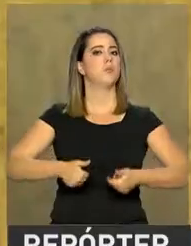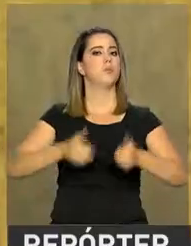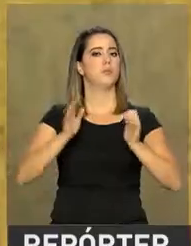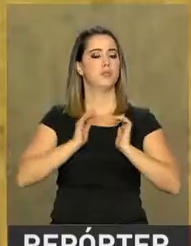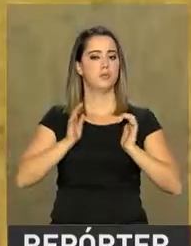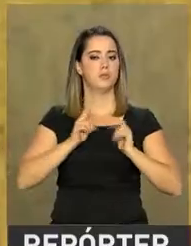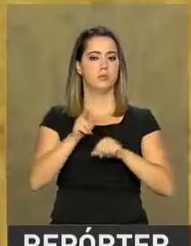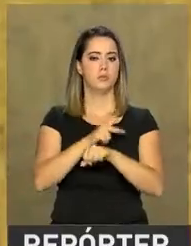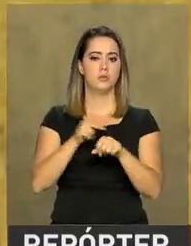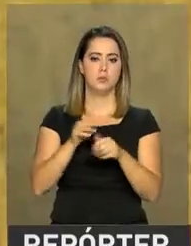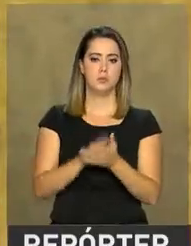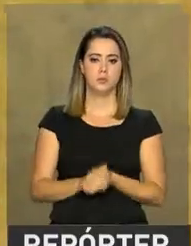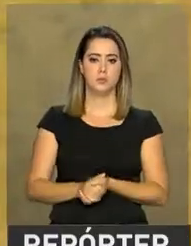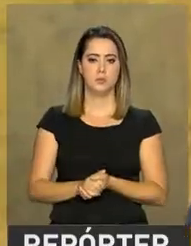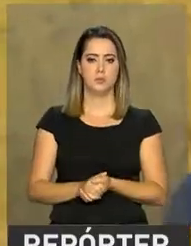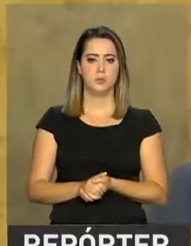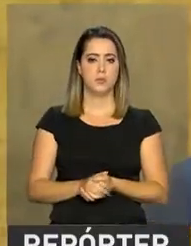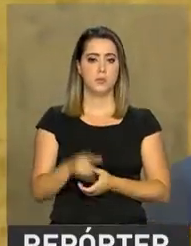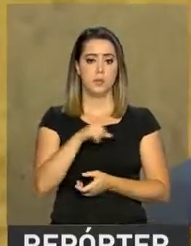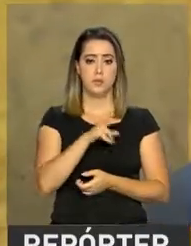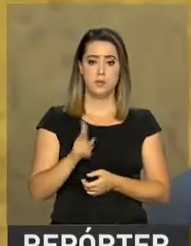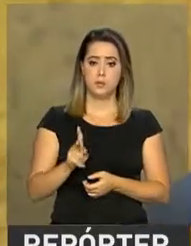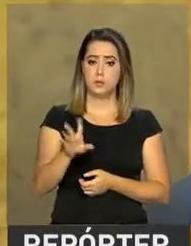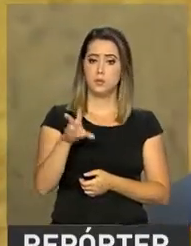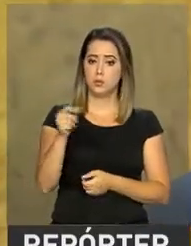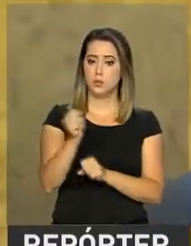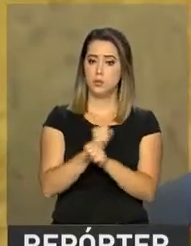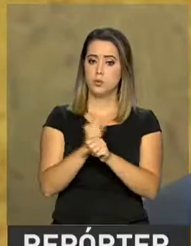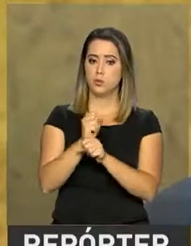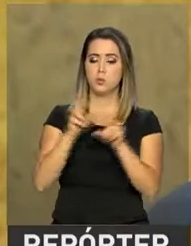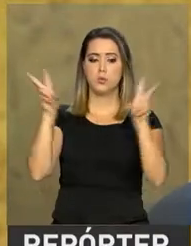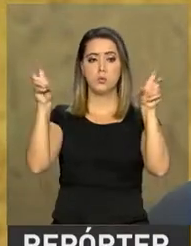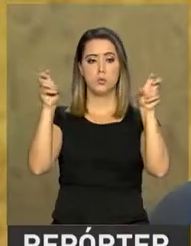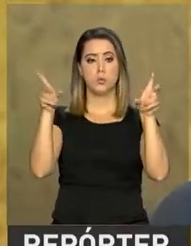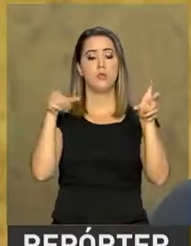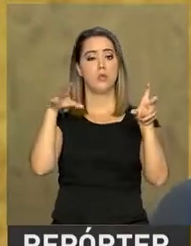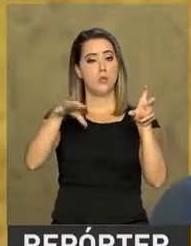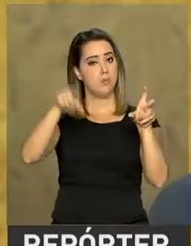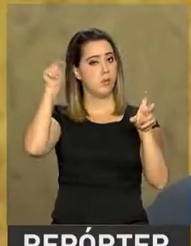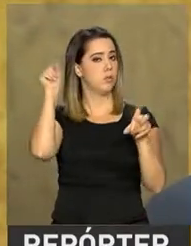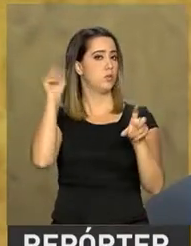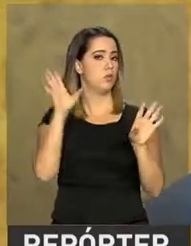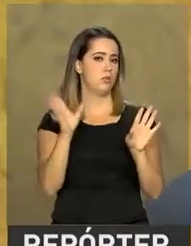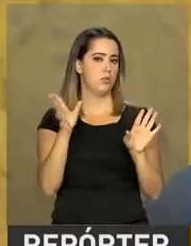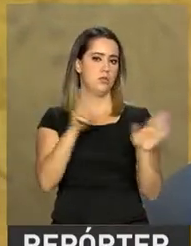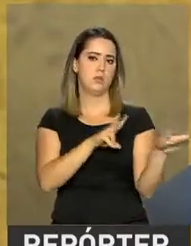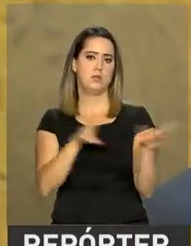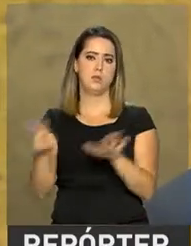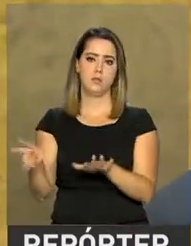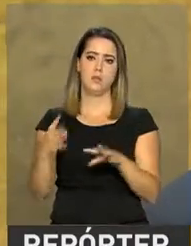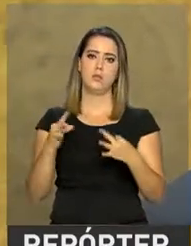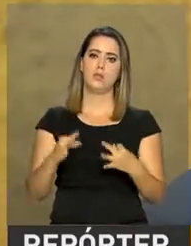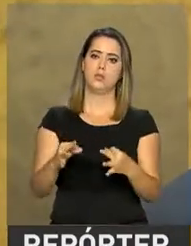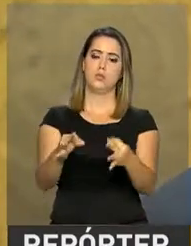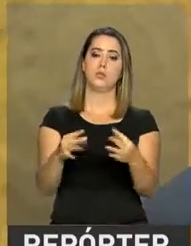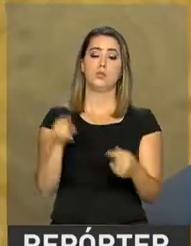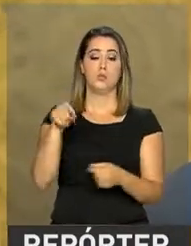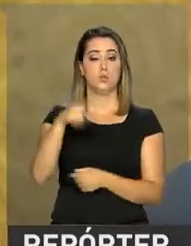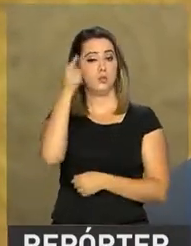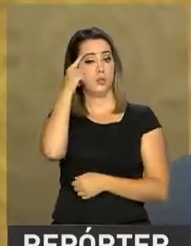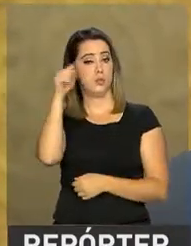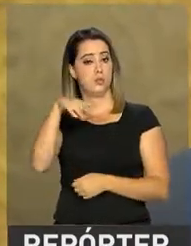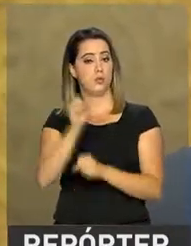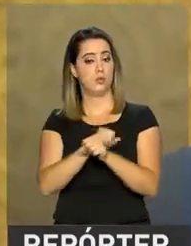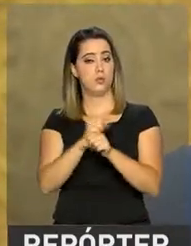A cada ano nós temos um tema definido para a Semana de Ciência e Tecnologia. A ideia desse ano